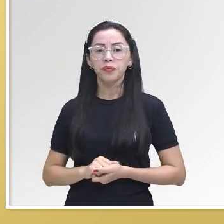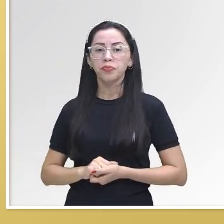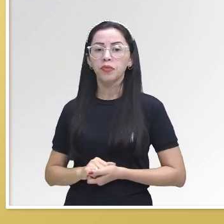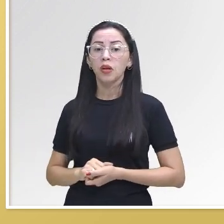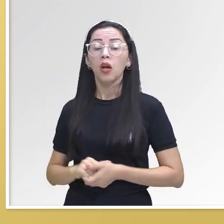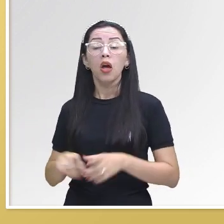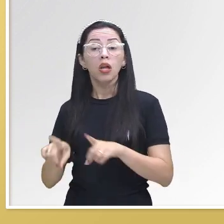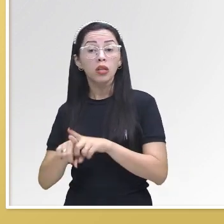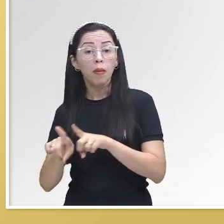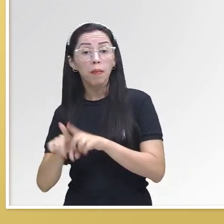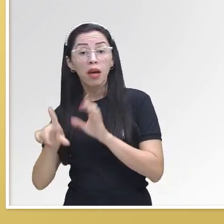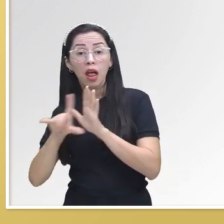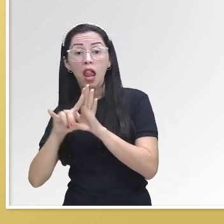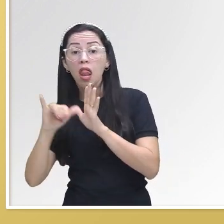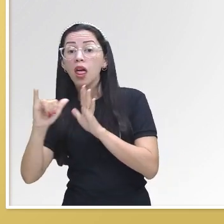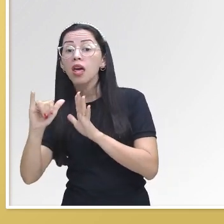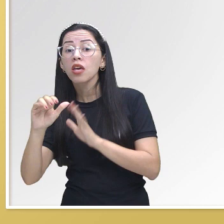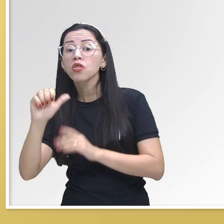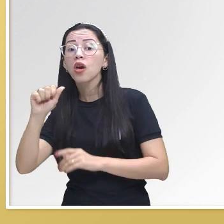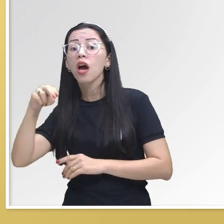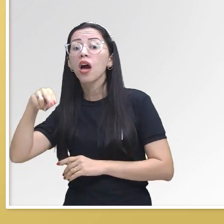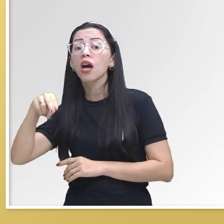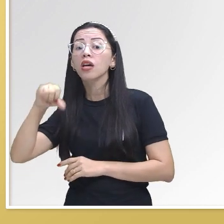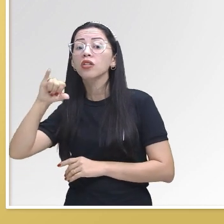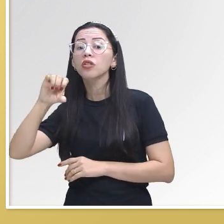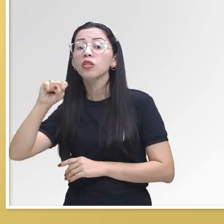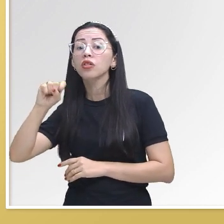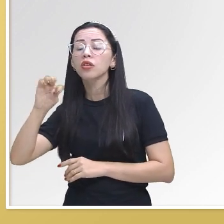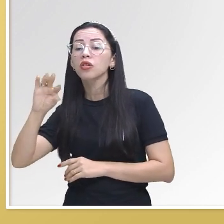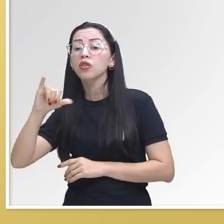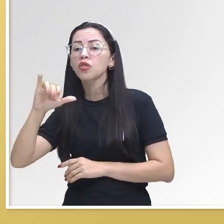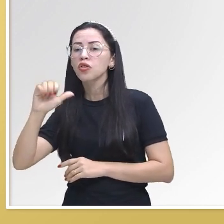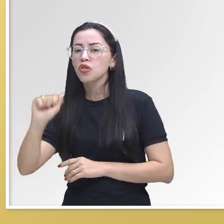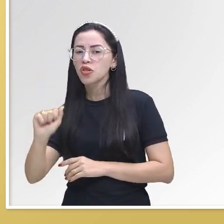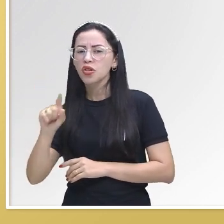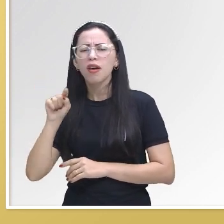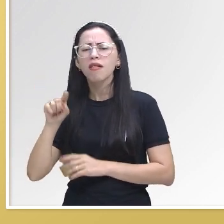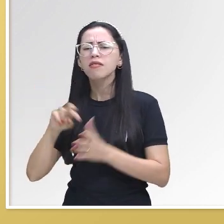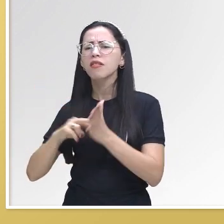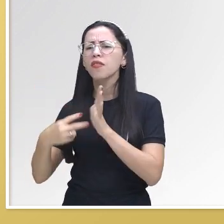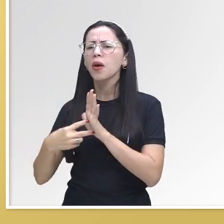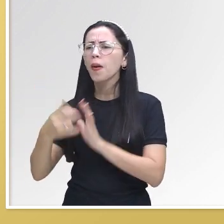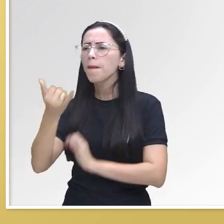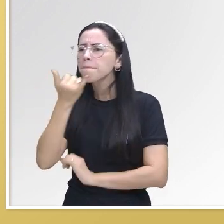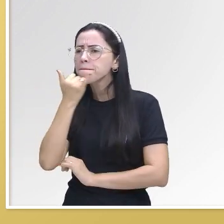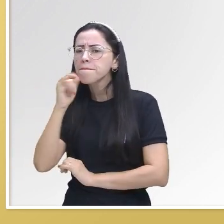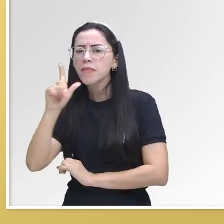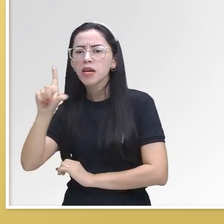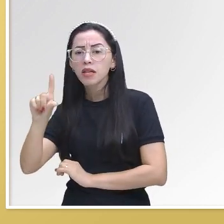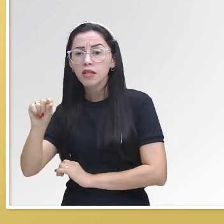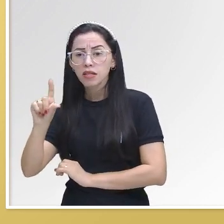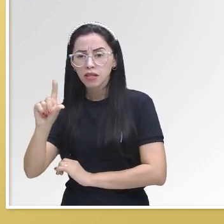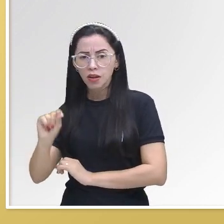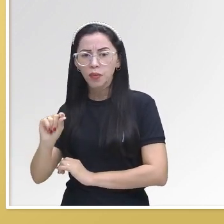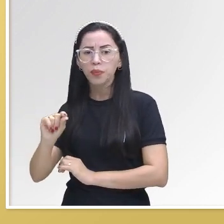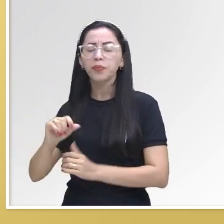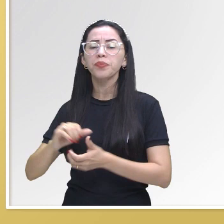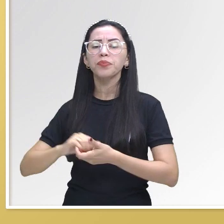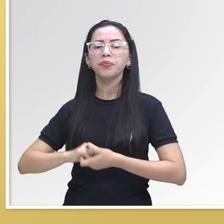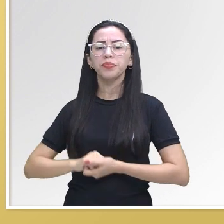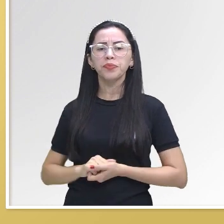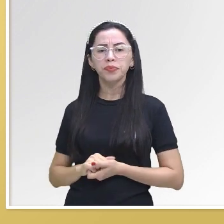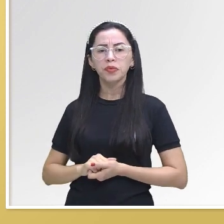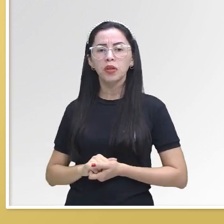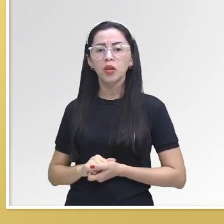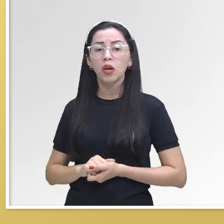anistia foi uma lei de perdão concedida pela ditadura militar aos exilados do país. Então, todas elas